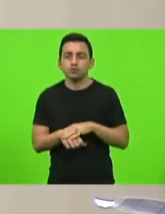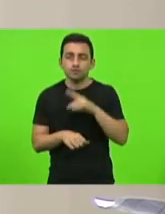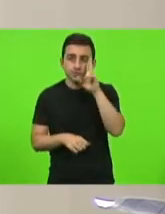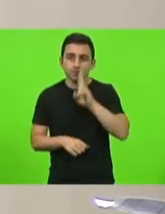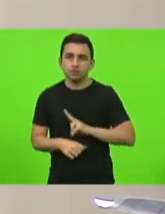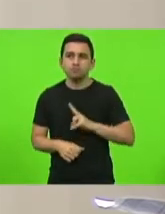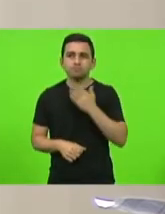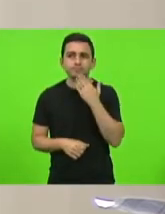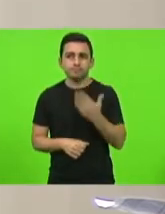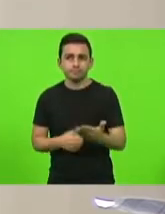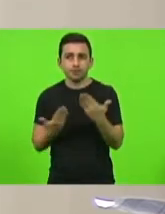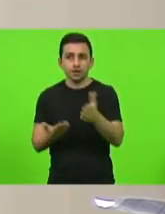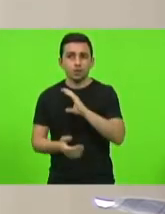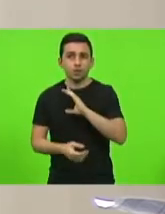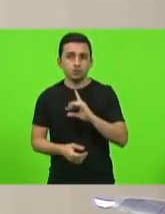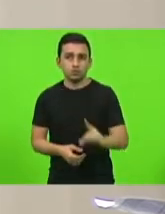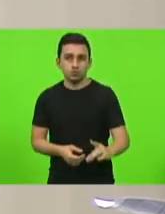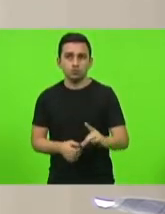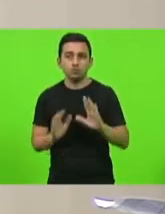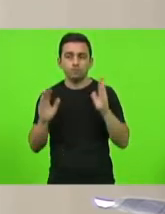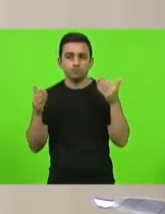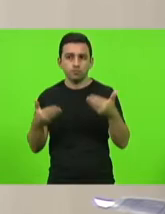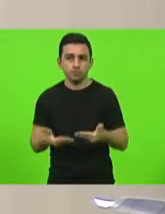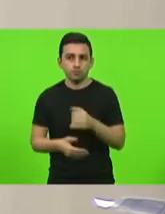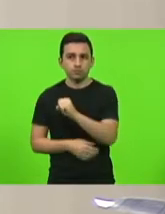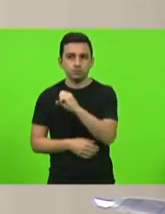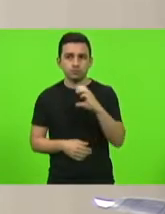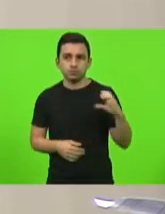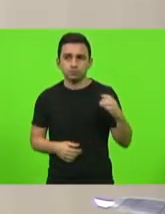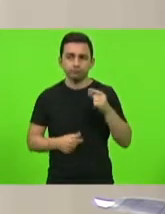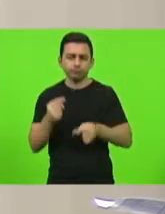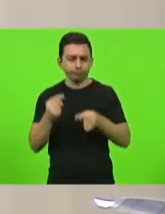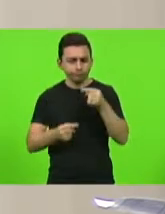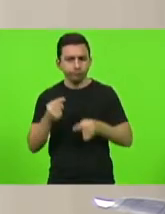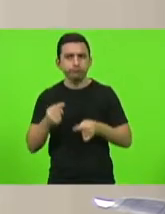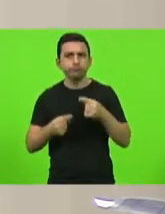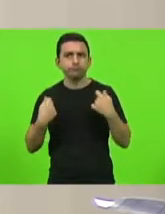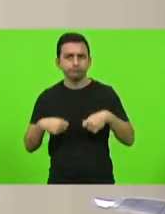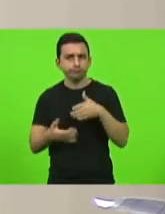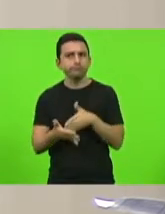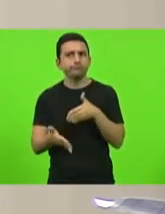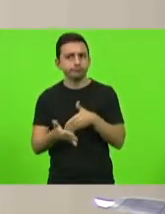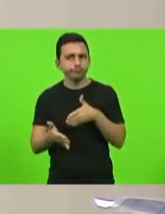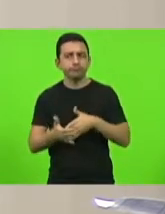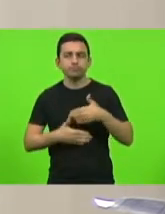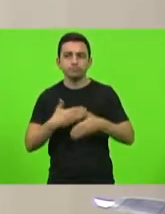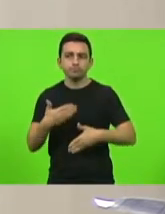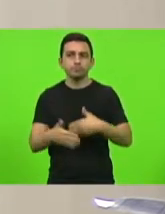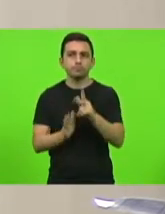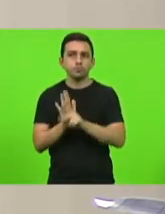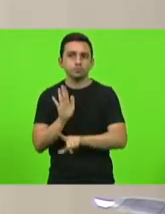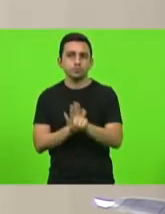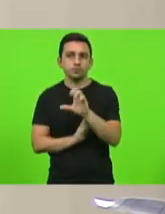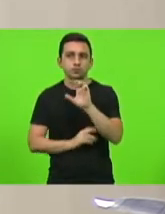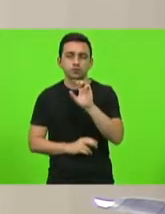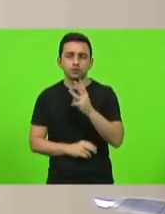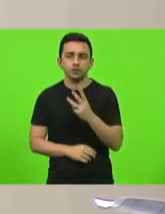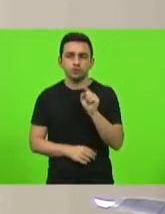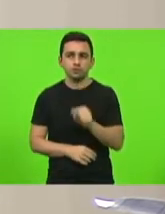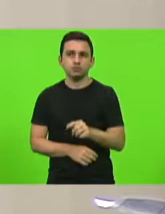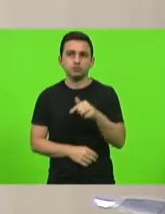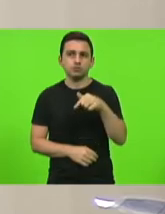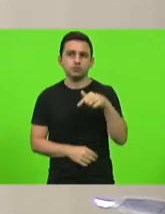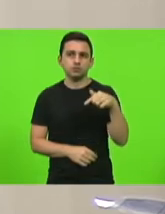à coordenadora do Fórum Parlamentar Catarinense para que seja discutido medidas para barrar a tramitação do projeto de lei 3.771